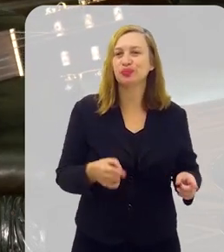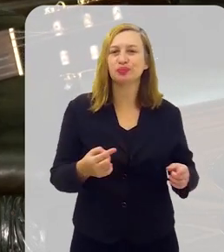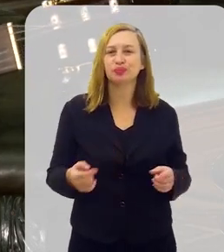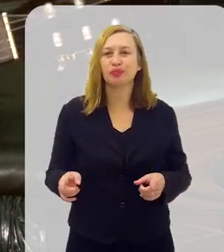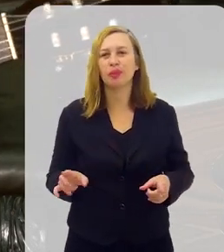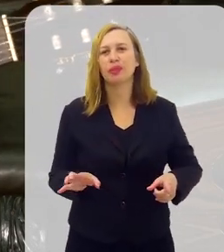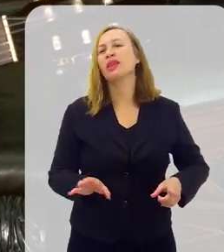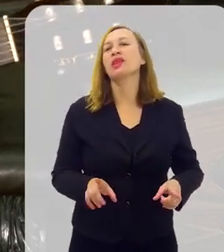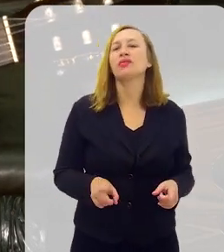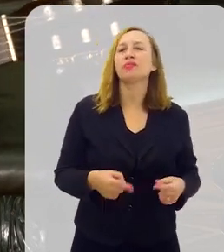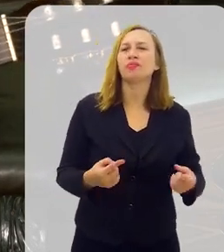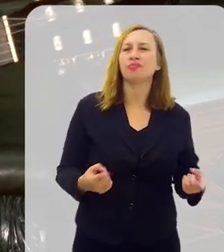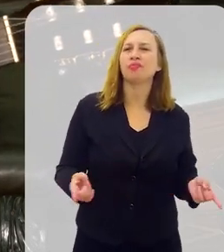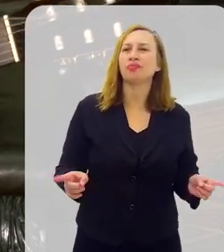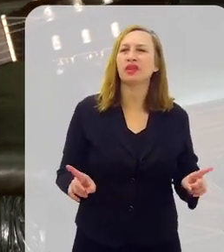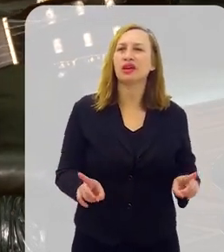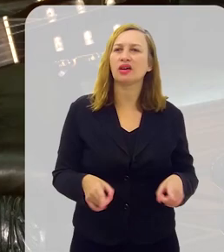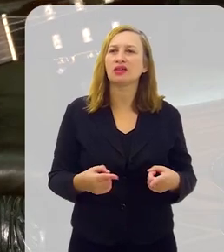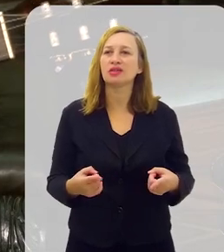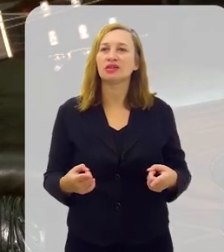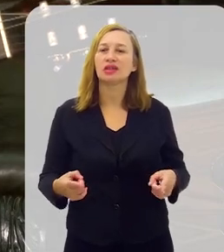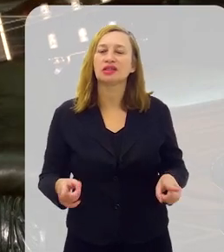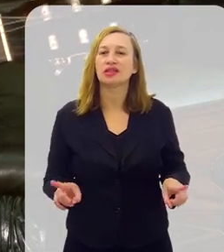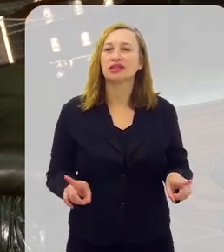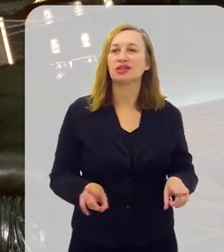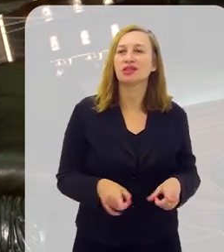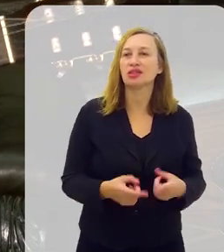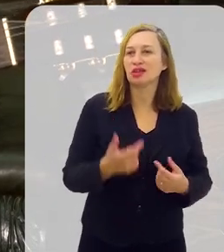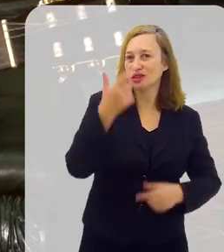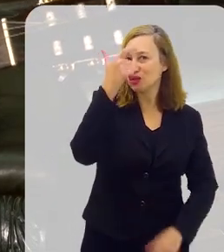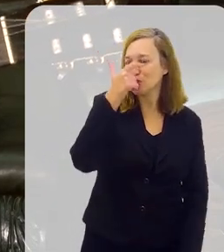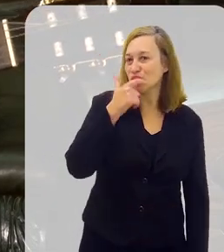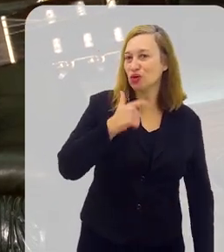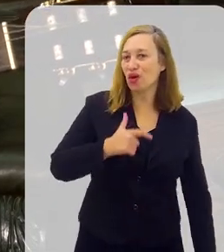Que isso, é coisa de Deus. É Deus, é Deus. Manda pra mim. E aí eu faço assim, ó.